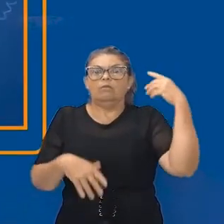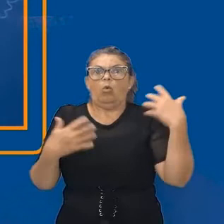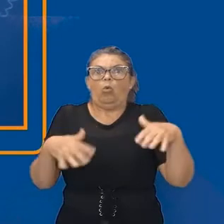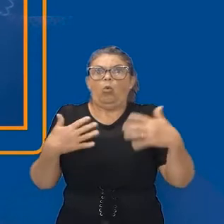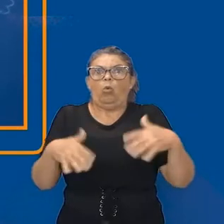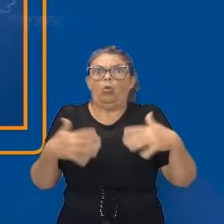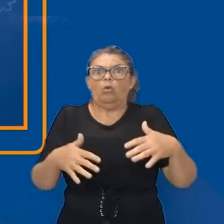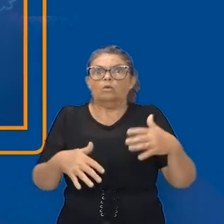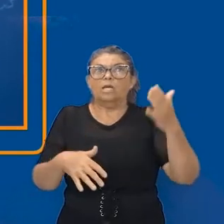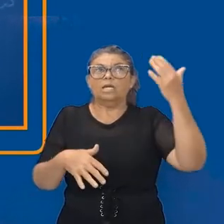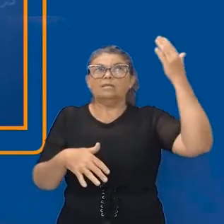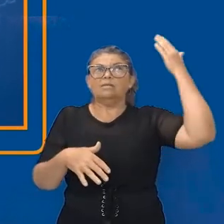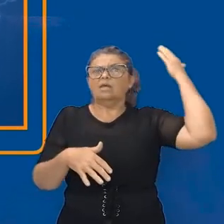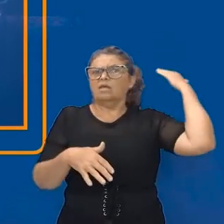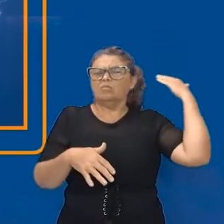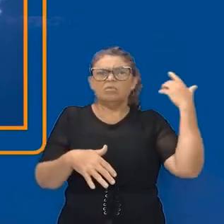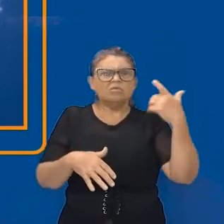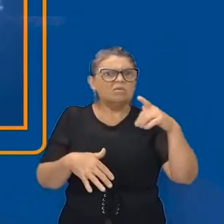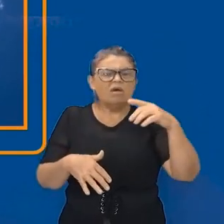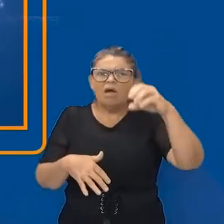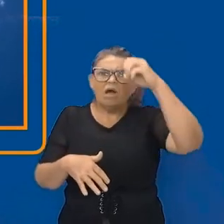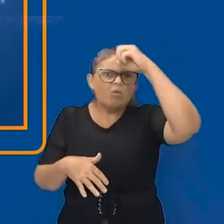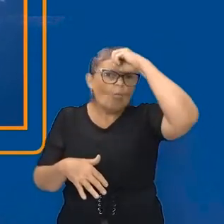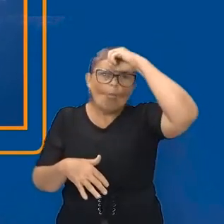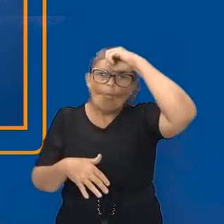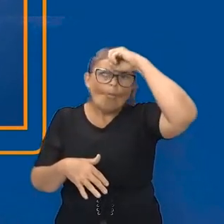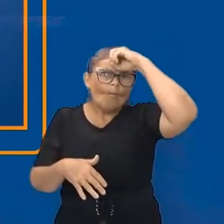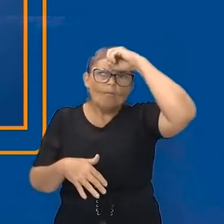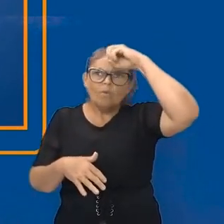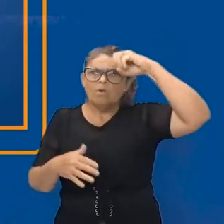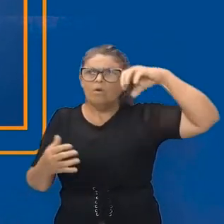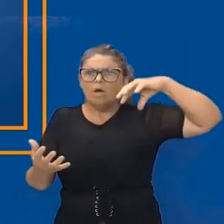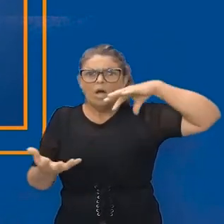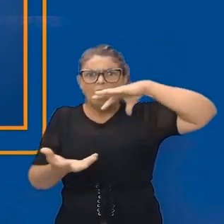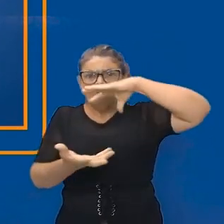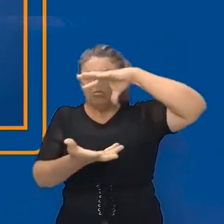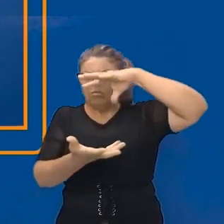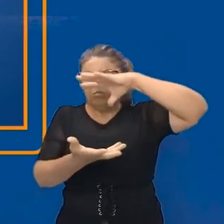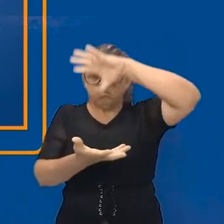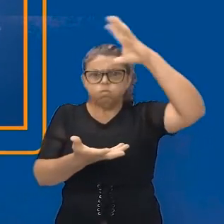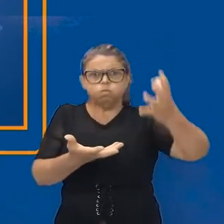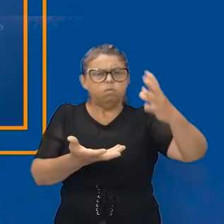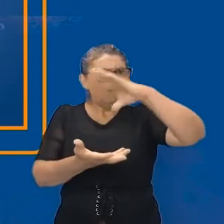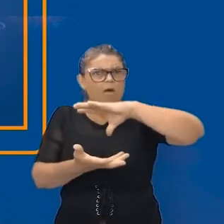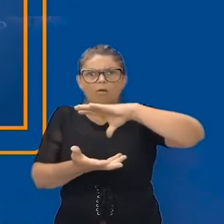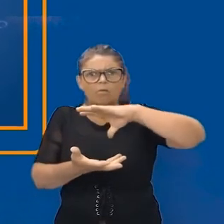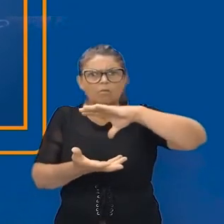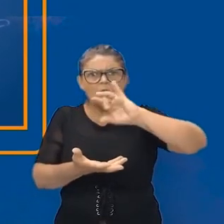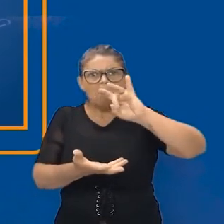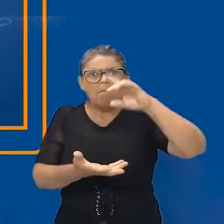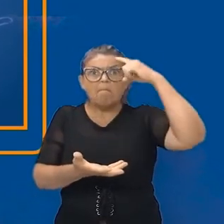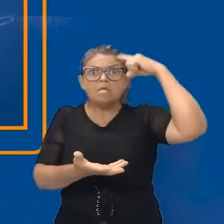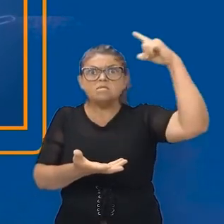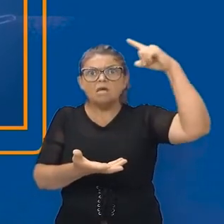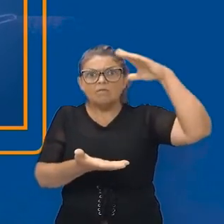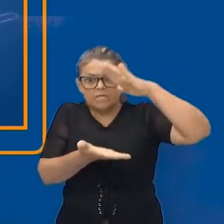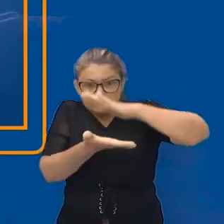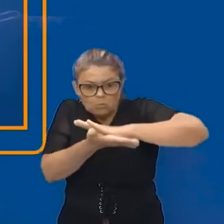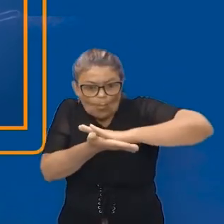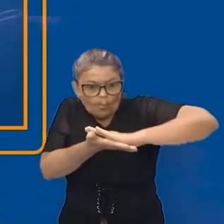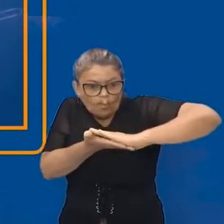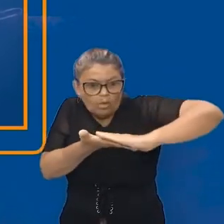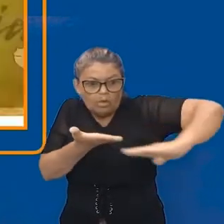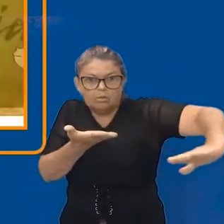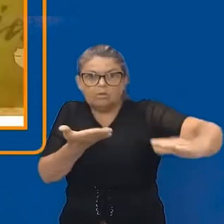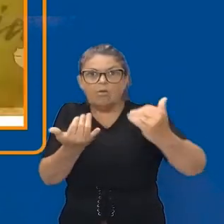as pessoas não sabiam que a Terra tinha a forma de uma esfera e achavam que o mundo era formado apenas pela Europa, África e